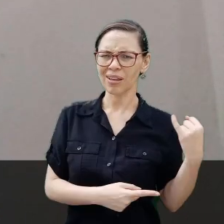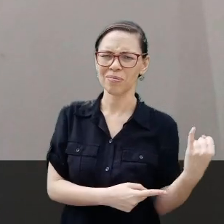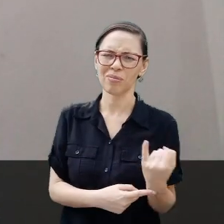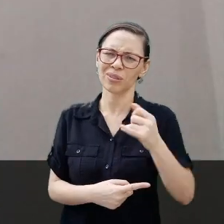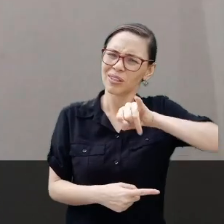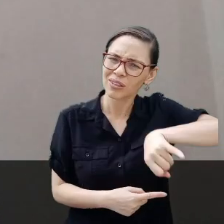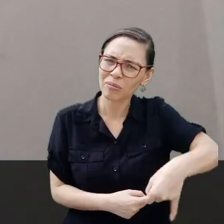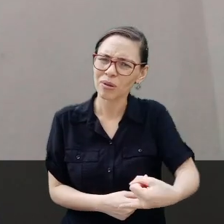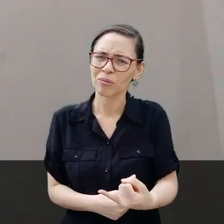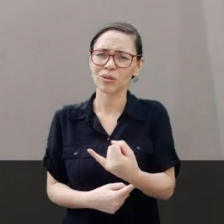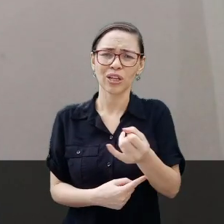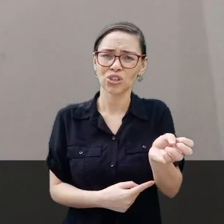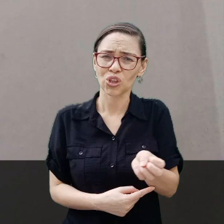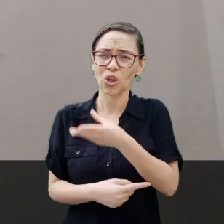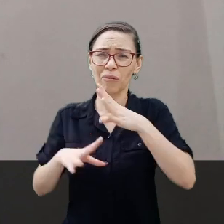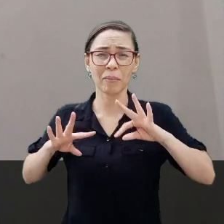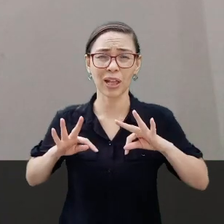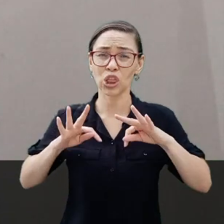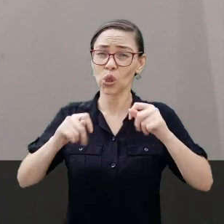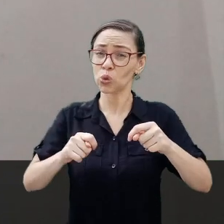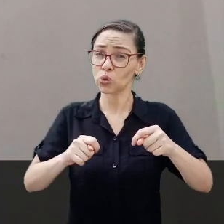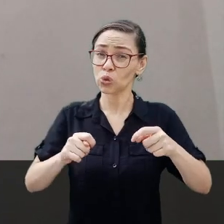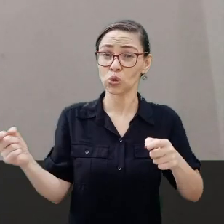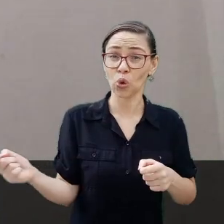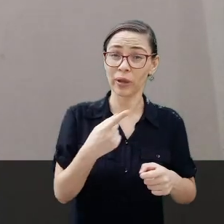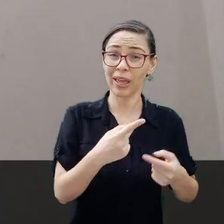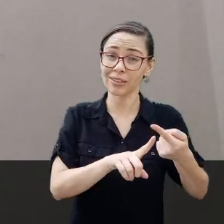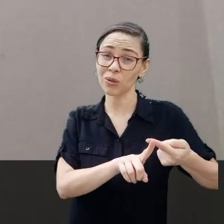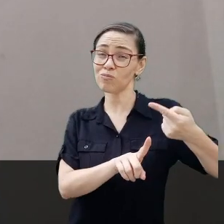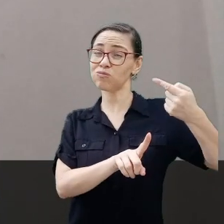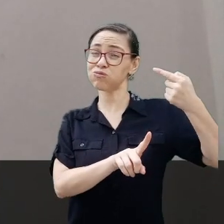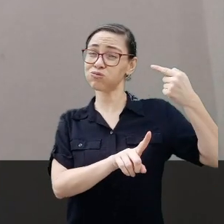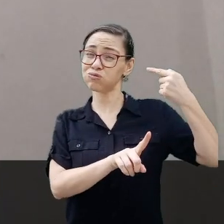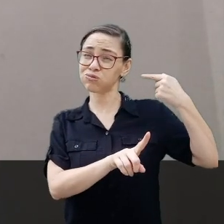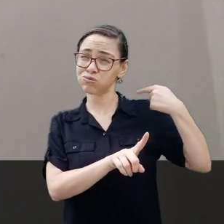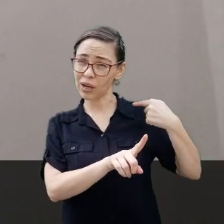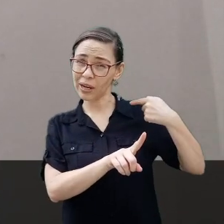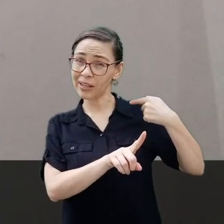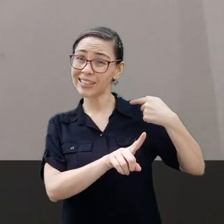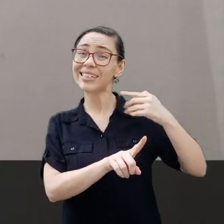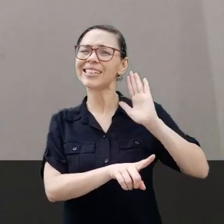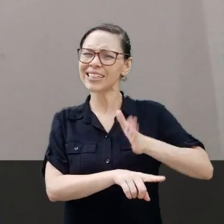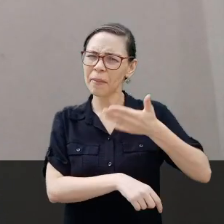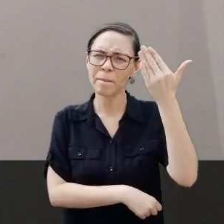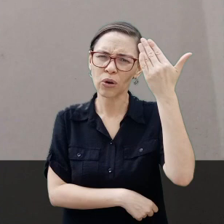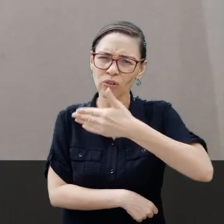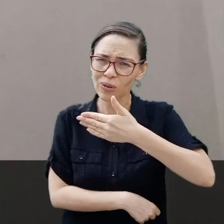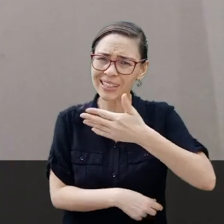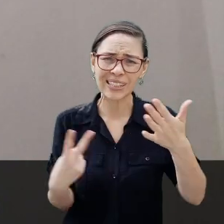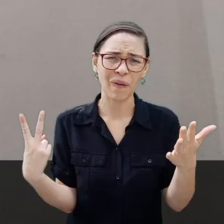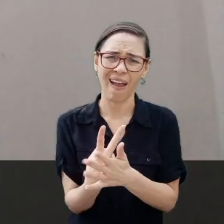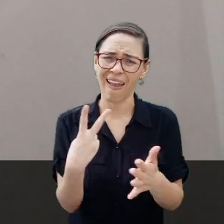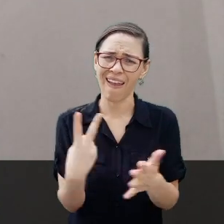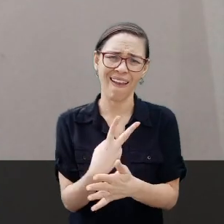falamos de outras possibilidades que não essas que estão há tanto tempo nos acompanhando e que já estão mais